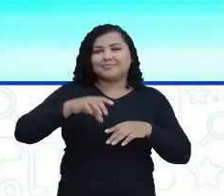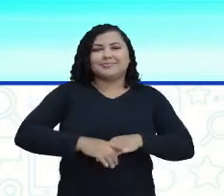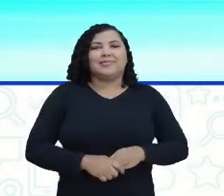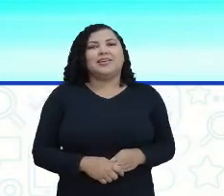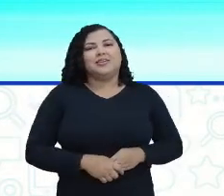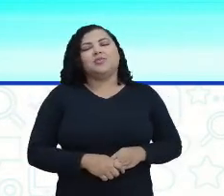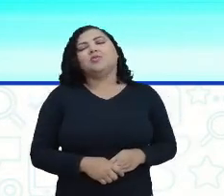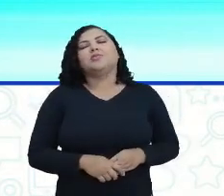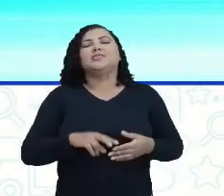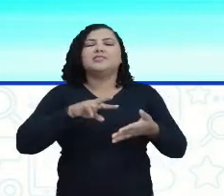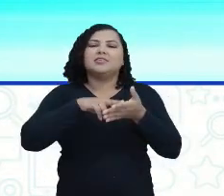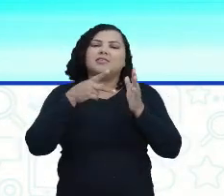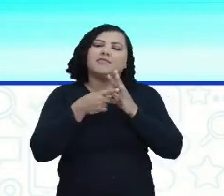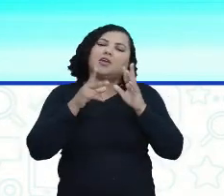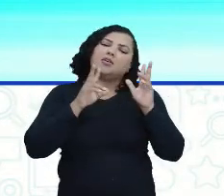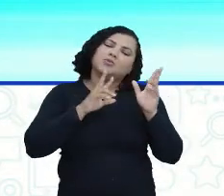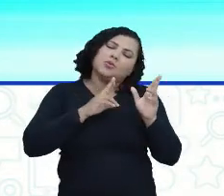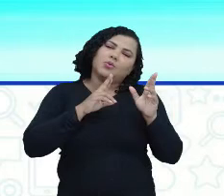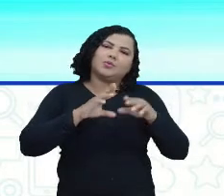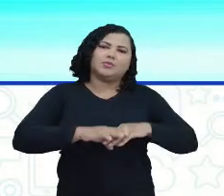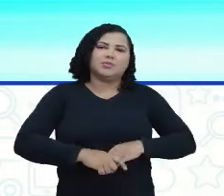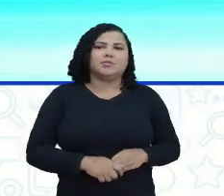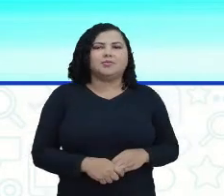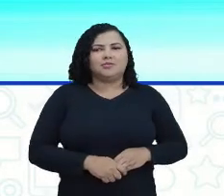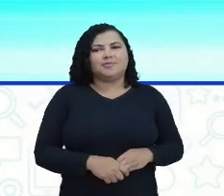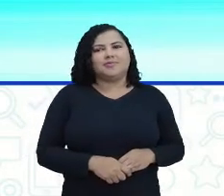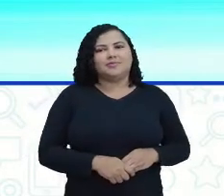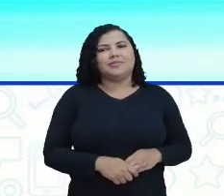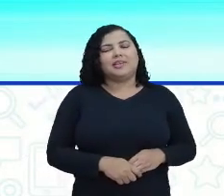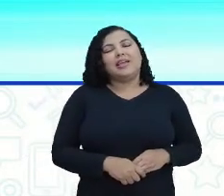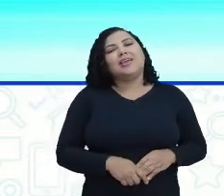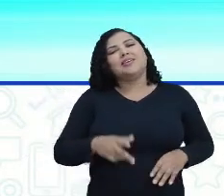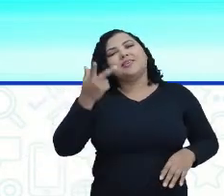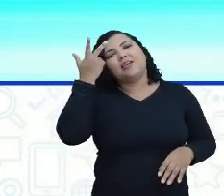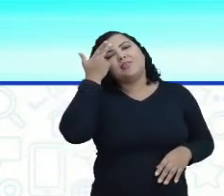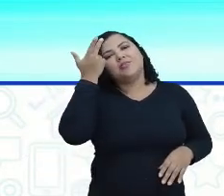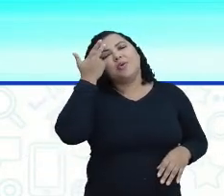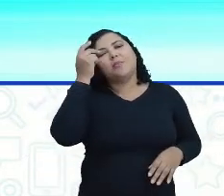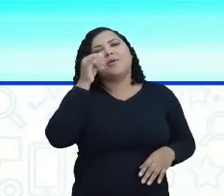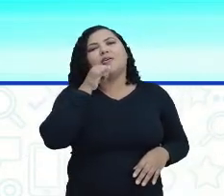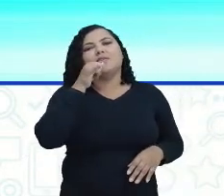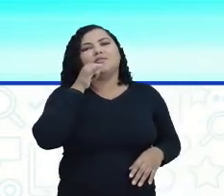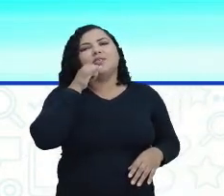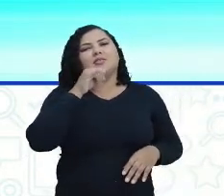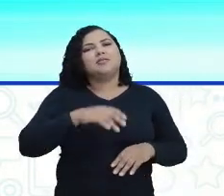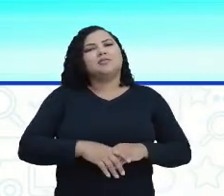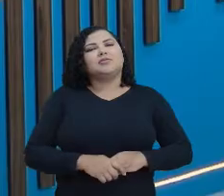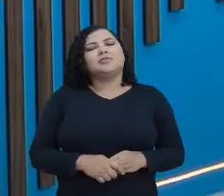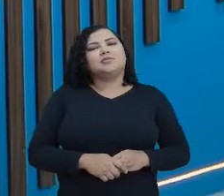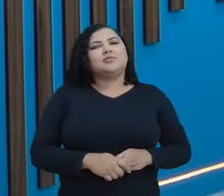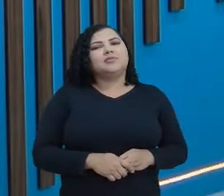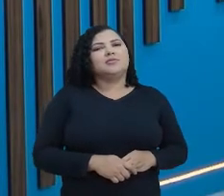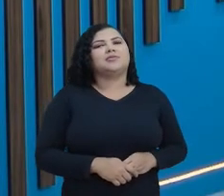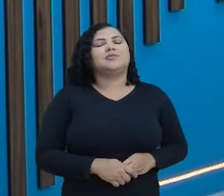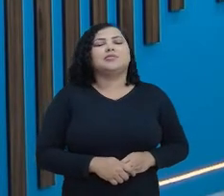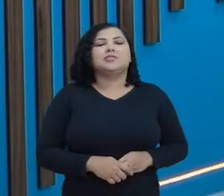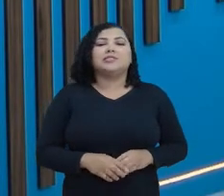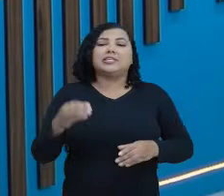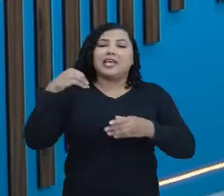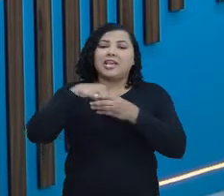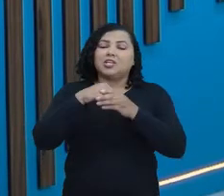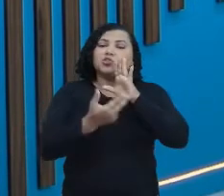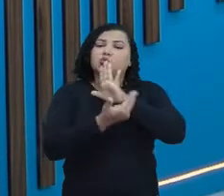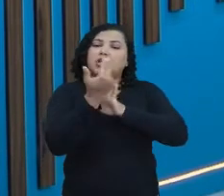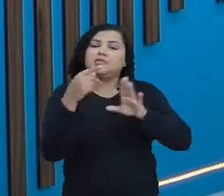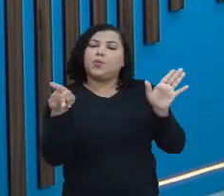uma representação imagética de alguém com sono. E é muito comum nos desenhos japoneses. E esses